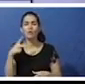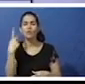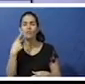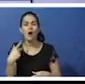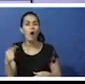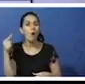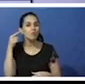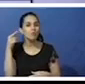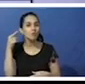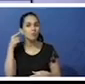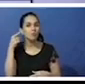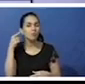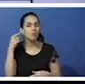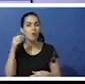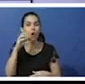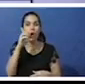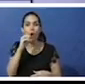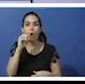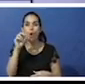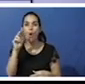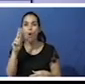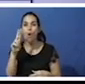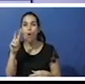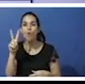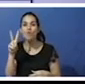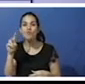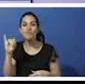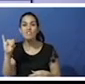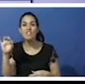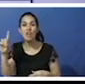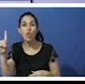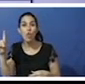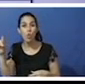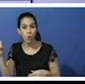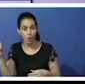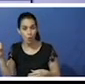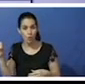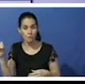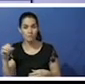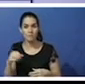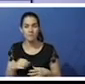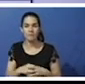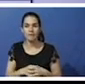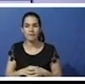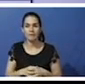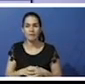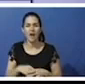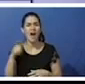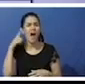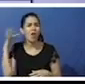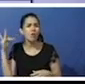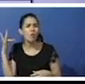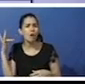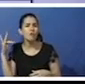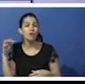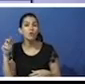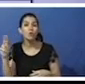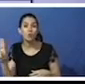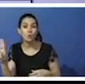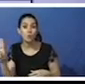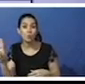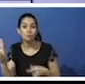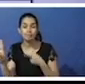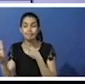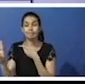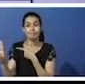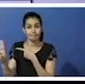palavra ouvido, eu falo ouvido quando eu faço a leitura. Mas quando eu falo assim, ai, tá doendo meu ouvido.